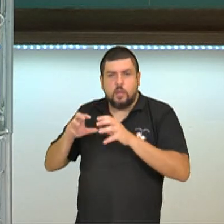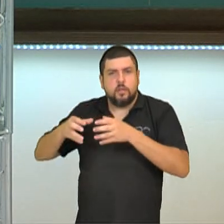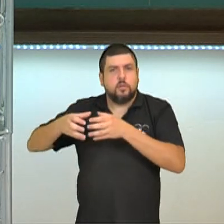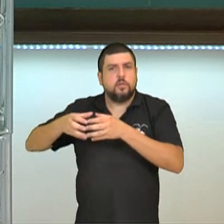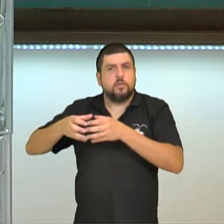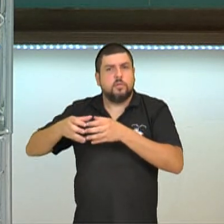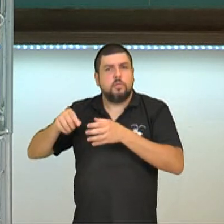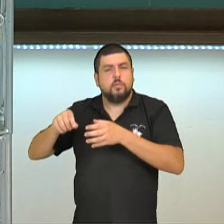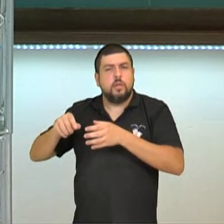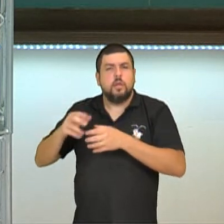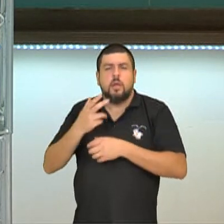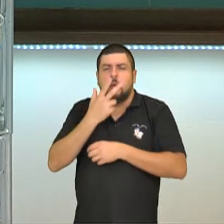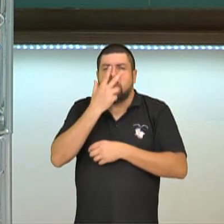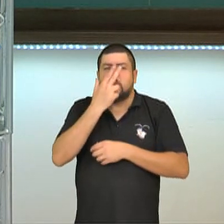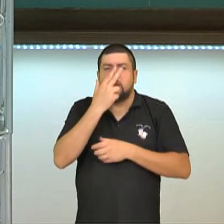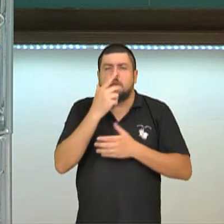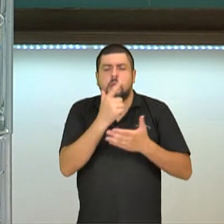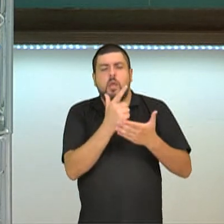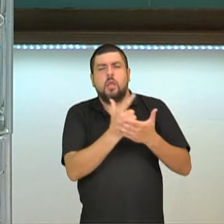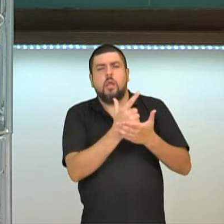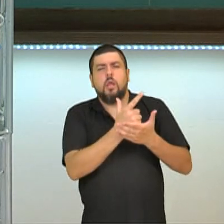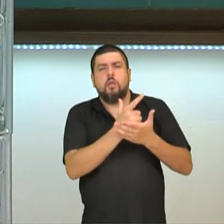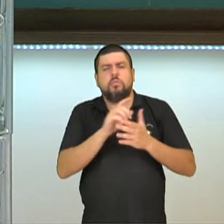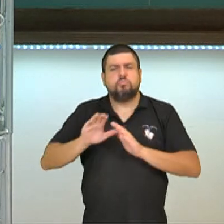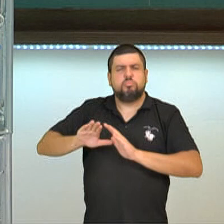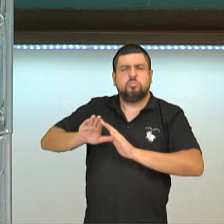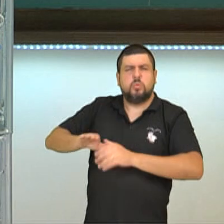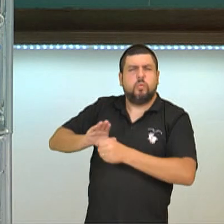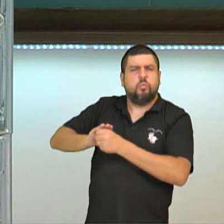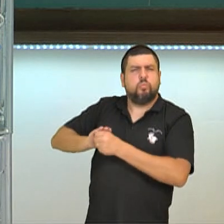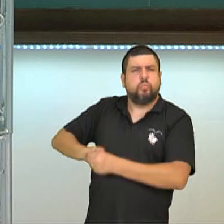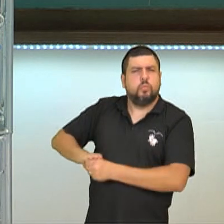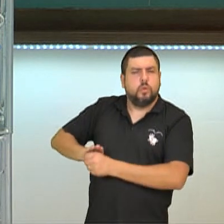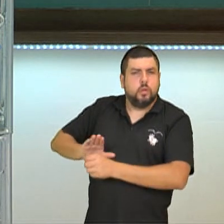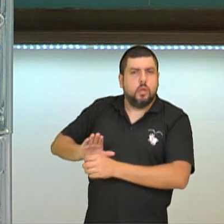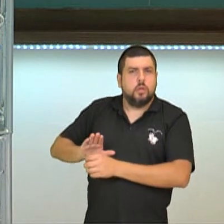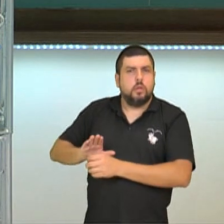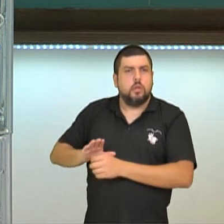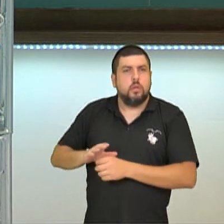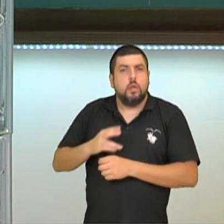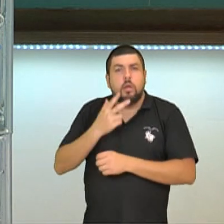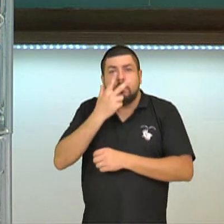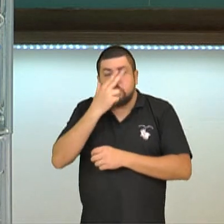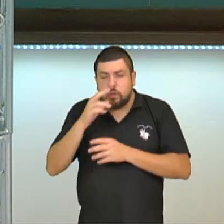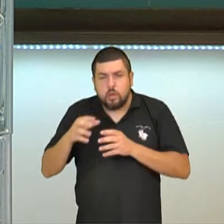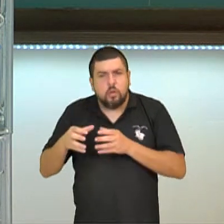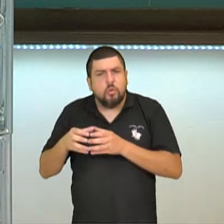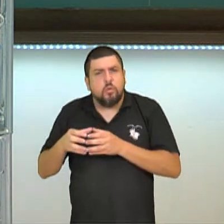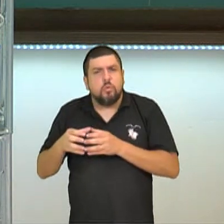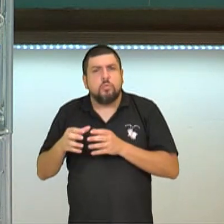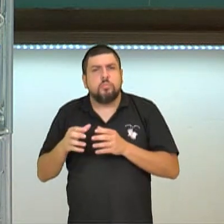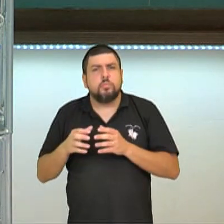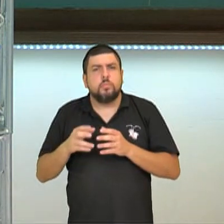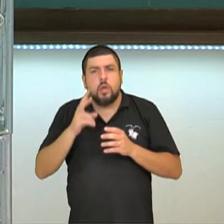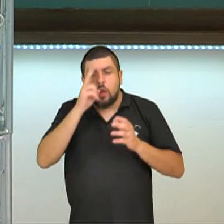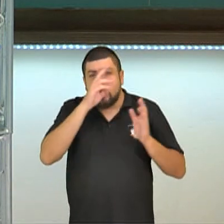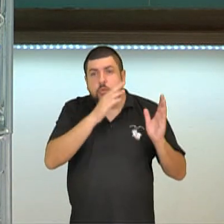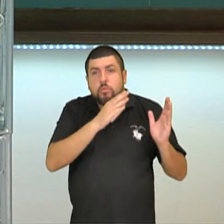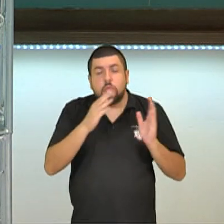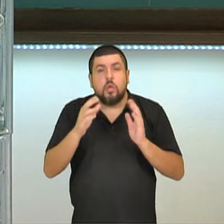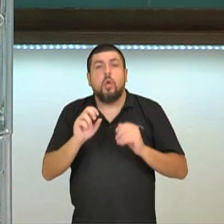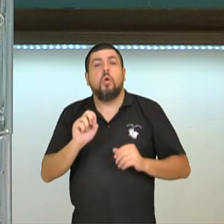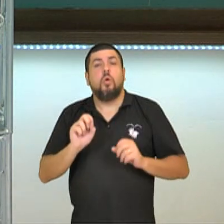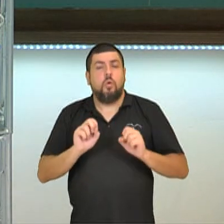ser meio que silenciado, né, pela história. É interessante, né? São grupos que desaparecem na história, porque aparece o nome do